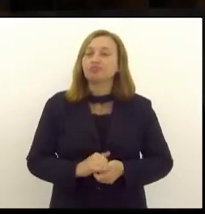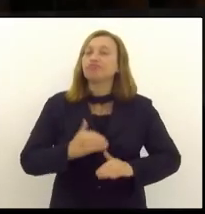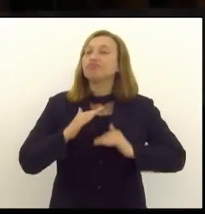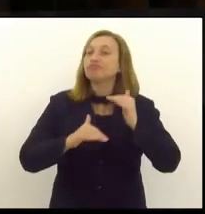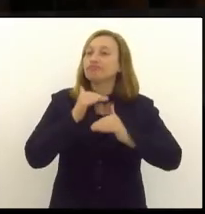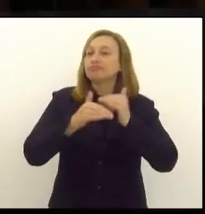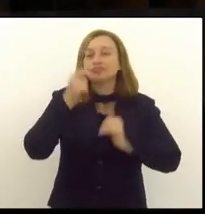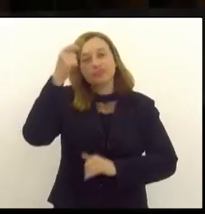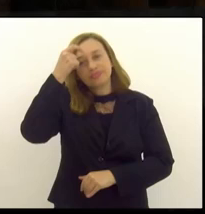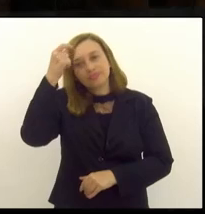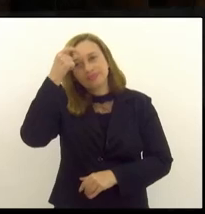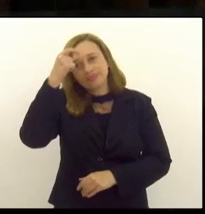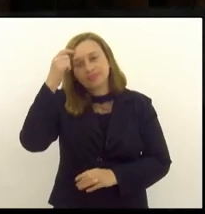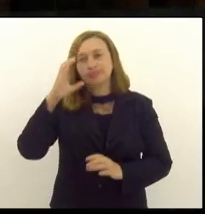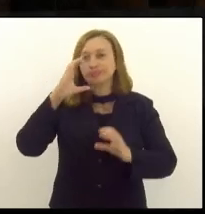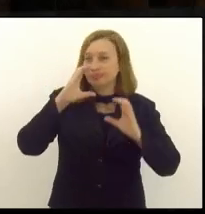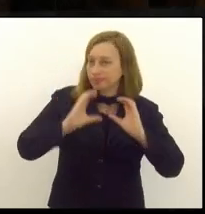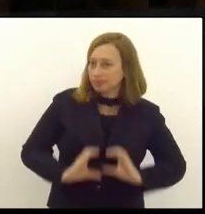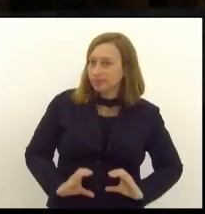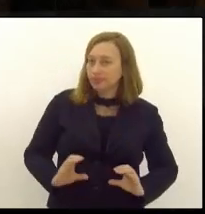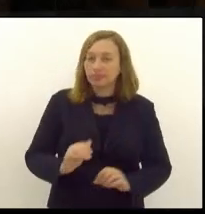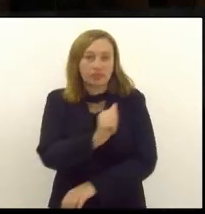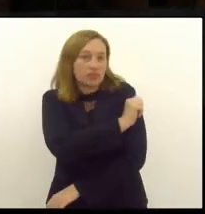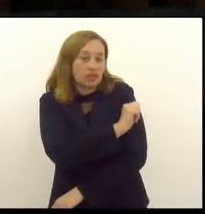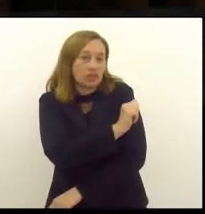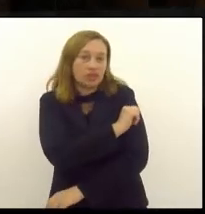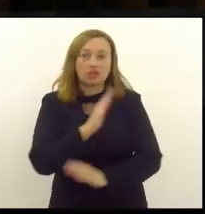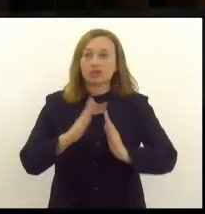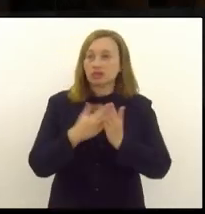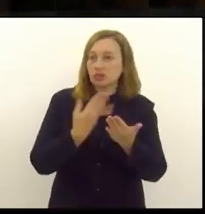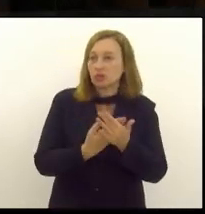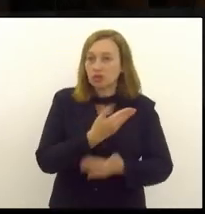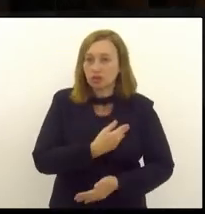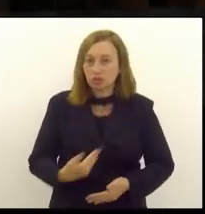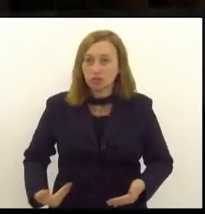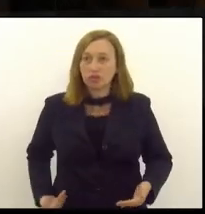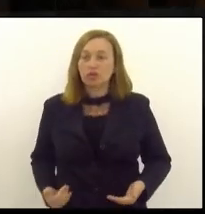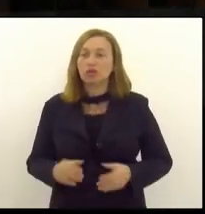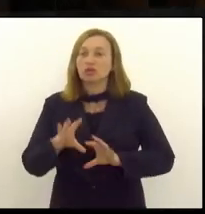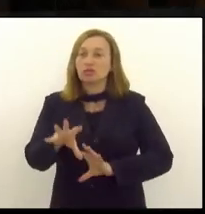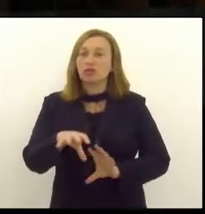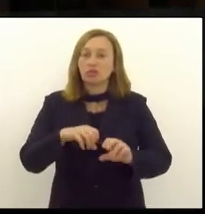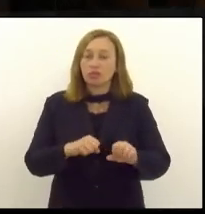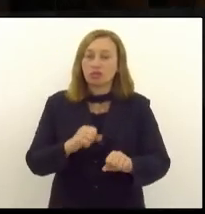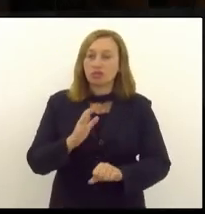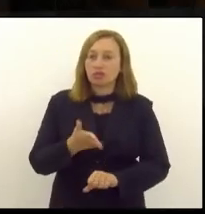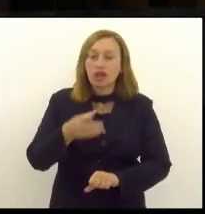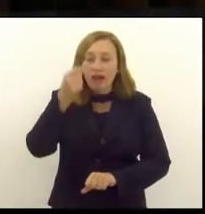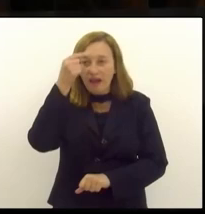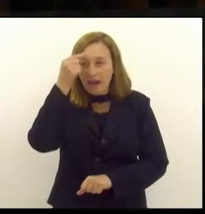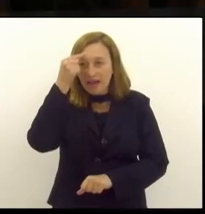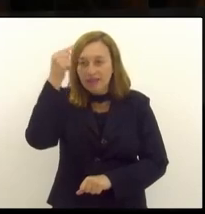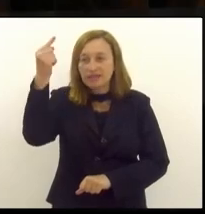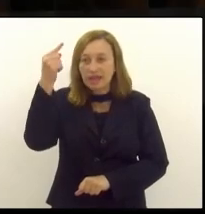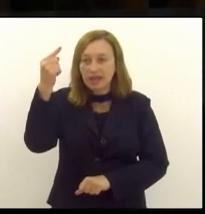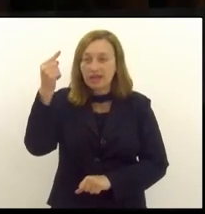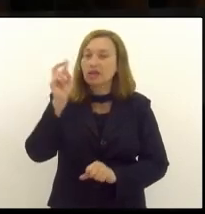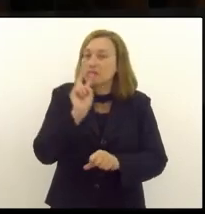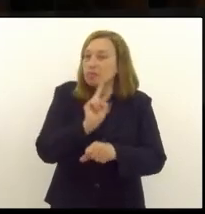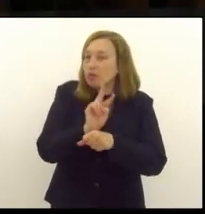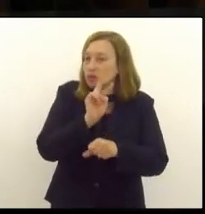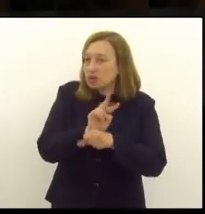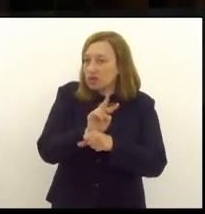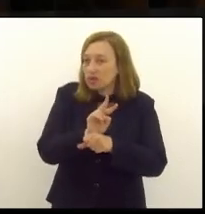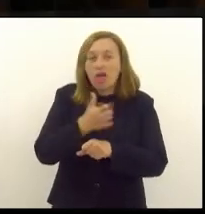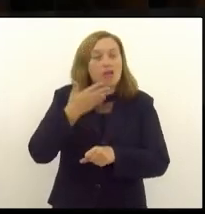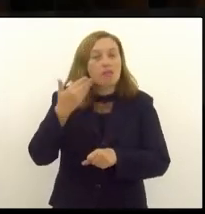desenvolvendo a consciência cidadã em alunos de escolas municipais e formando desde cedo a ideia de que prevenção